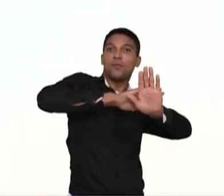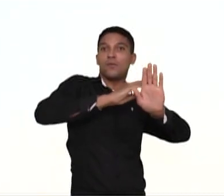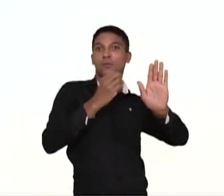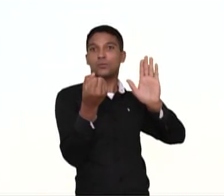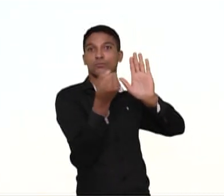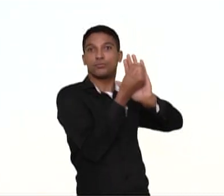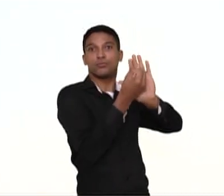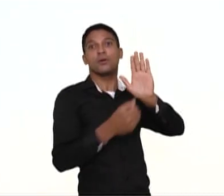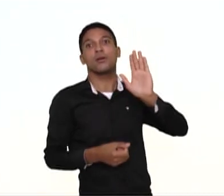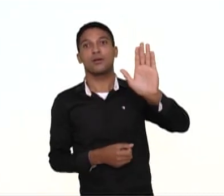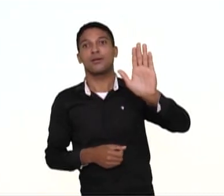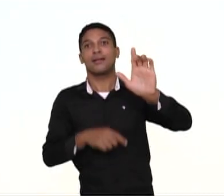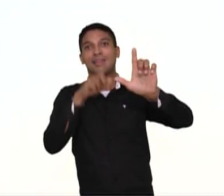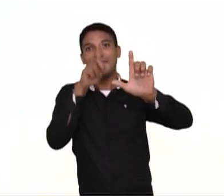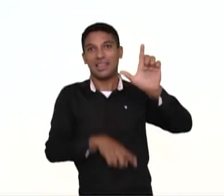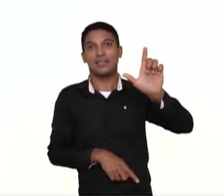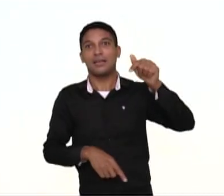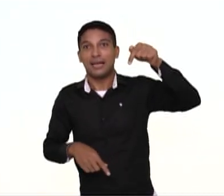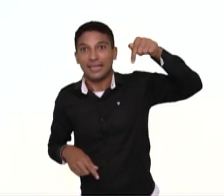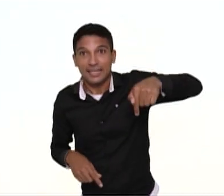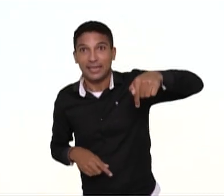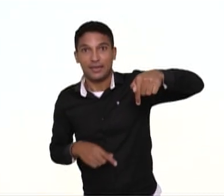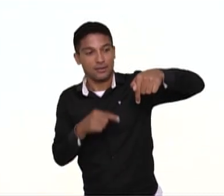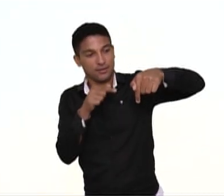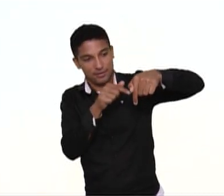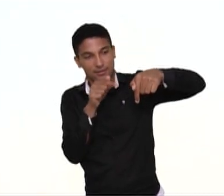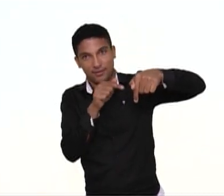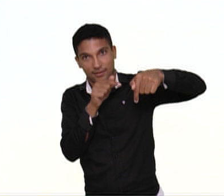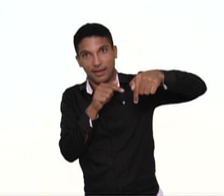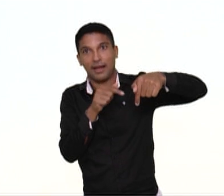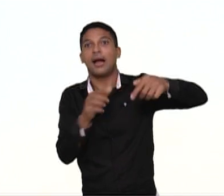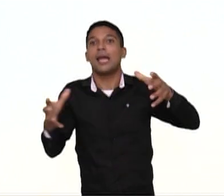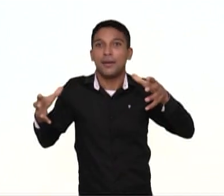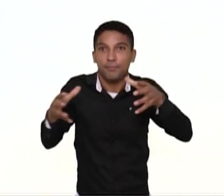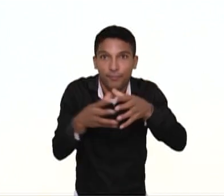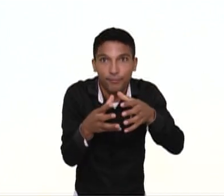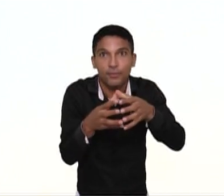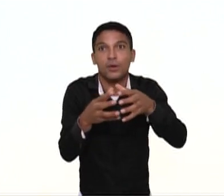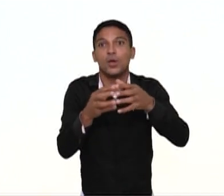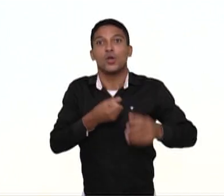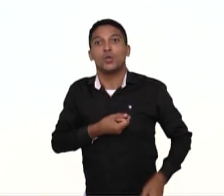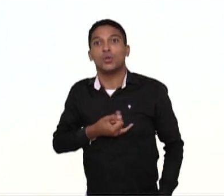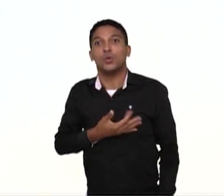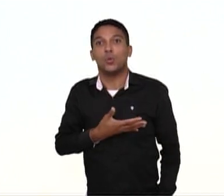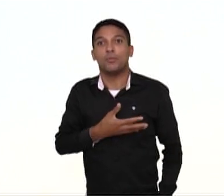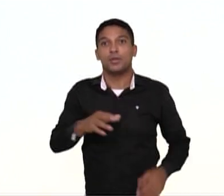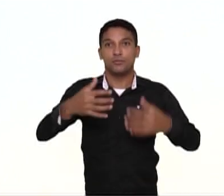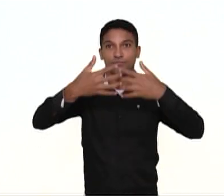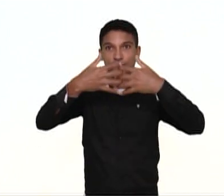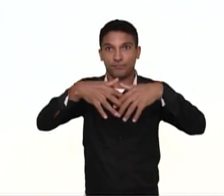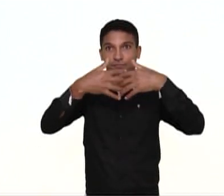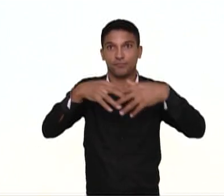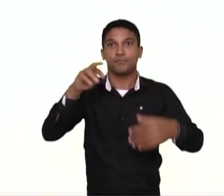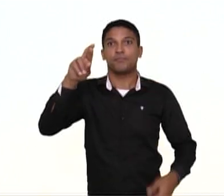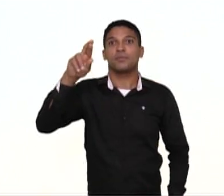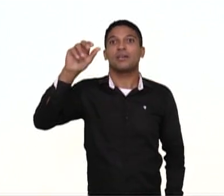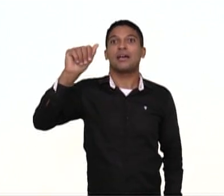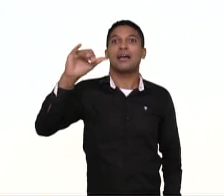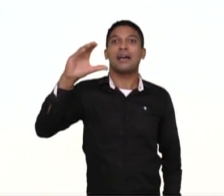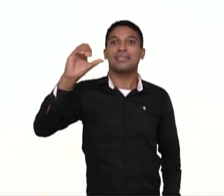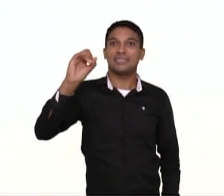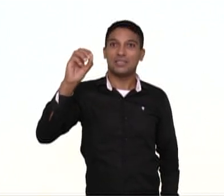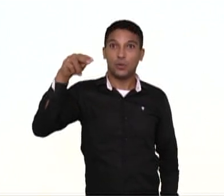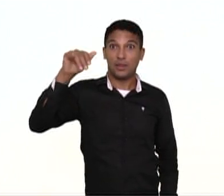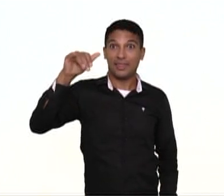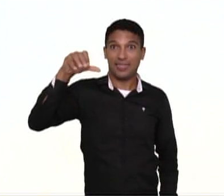Observe a definição do conjunto dos números racionais, né? Só que eu vou escrever isso utilizando uma linguagem